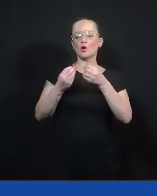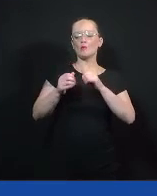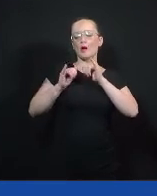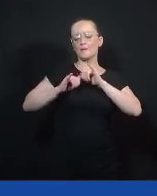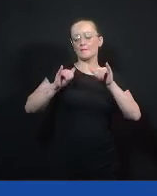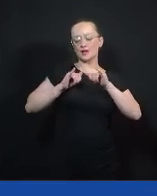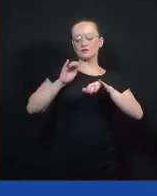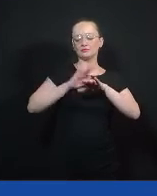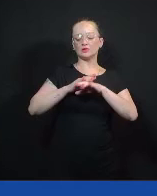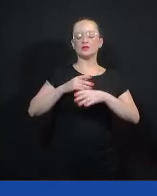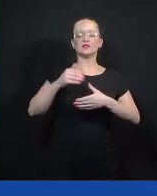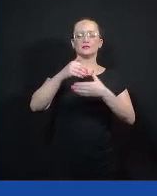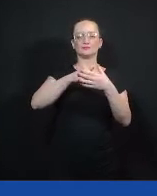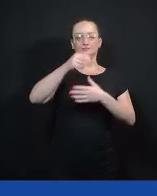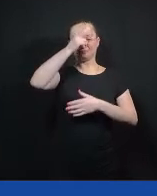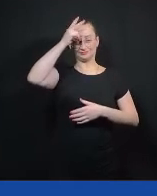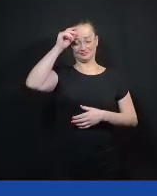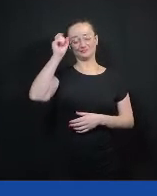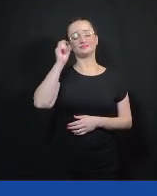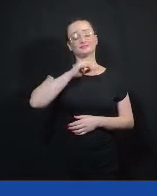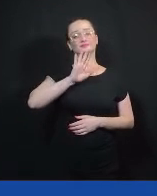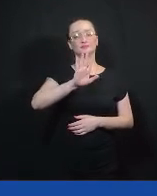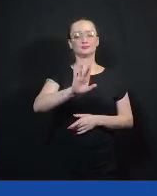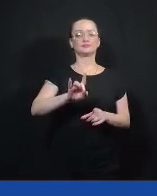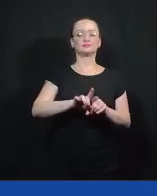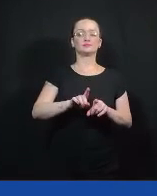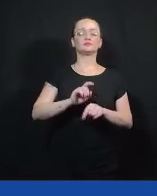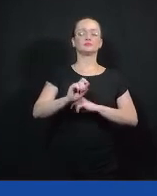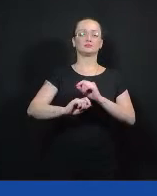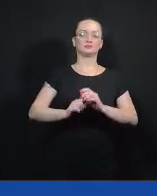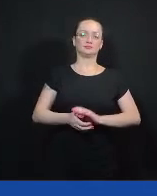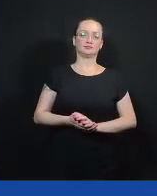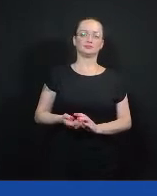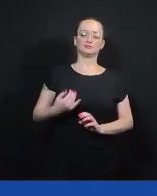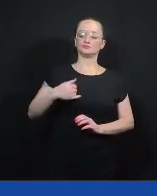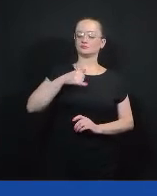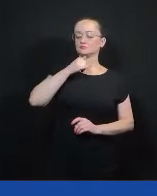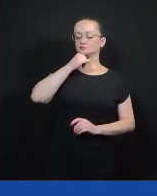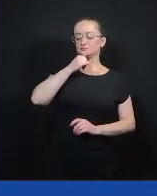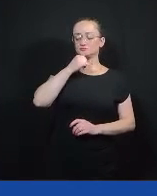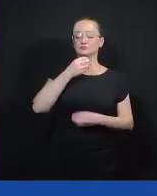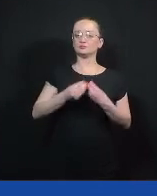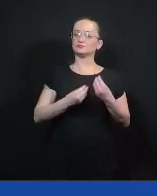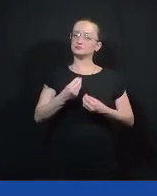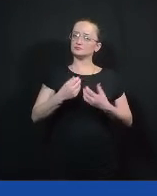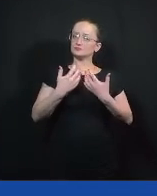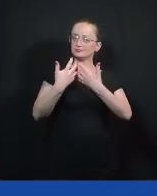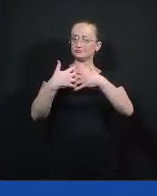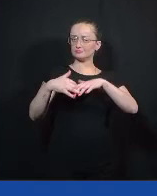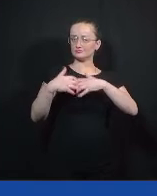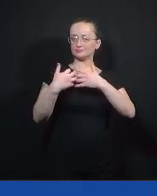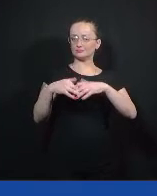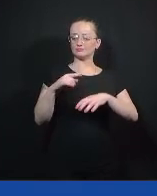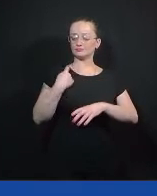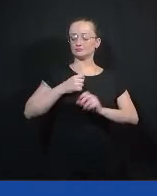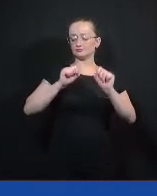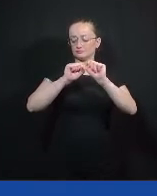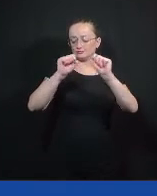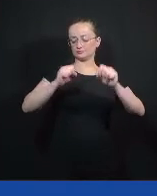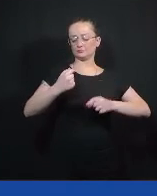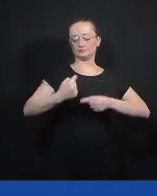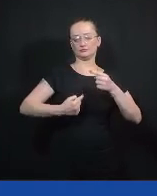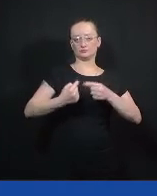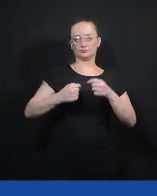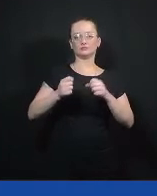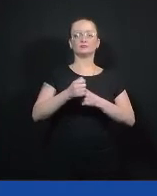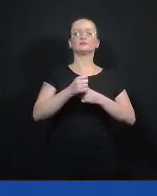cobre eleições municipais, o que é muito difícil, mas é muito também exemplar de como funciona nosso sistema